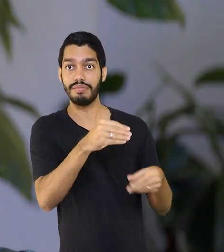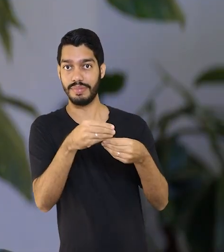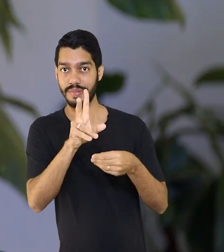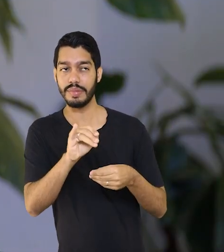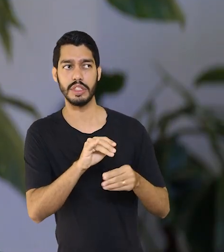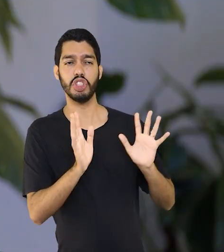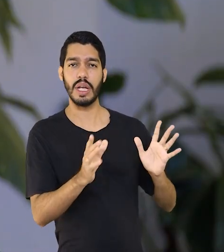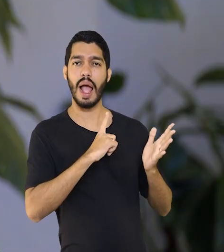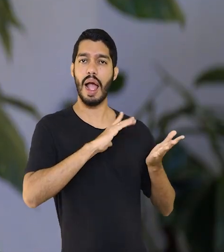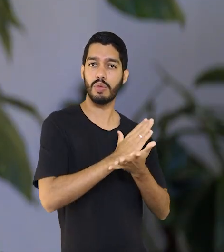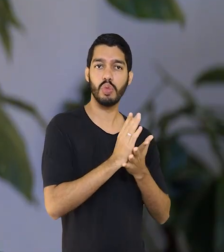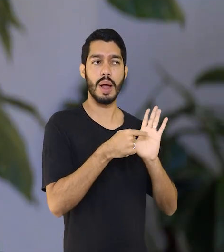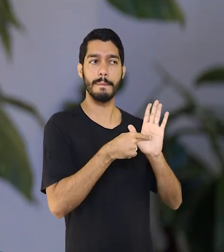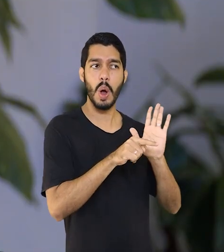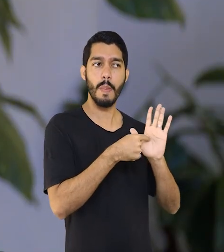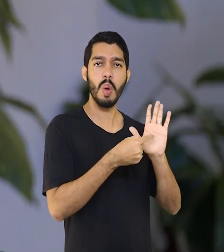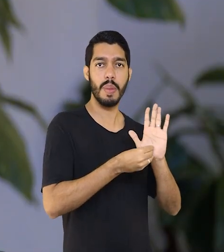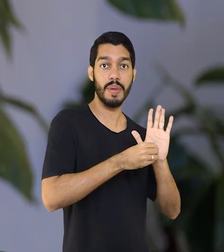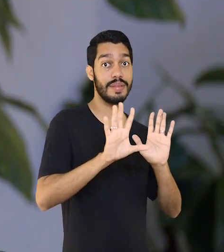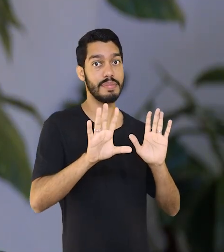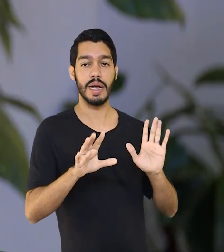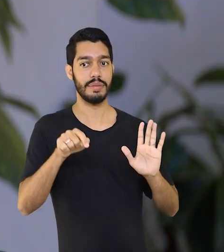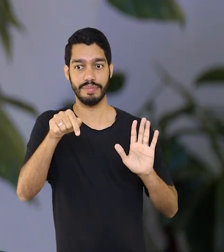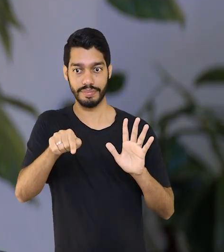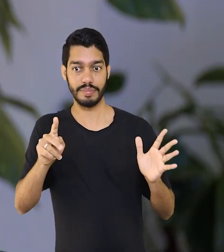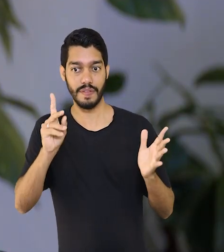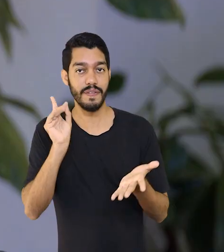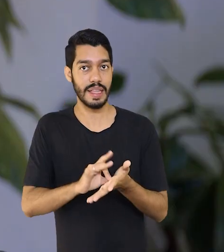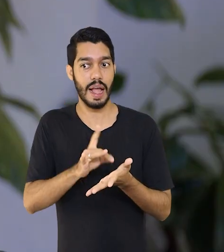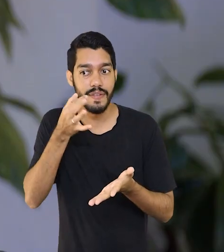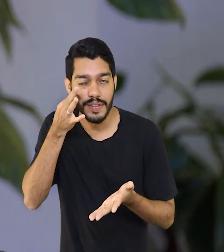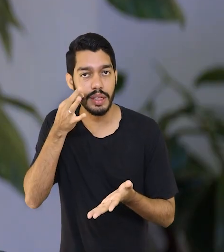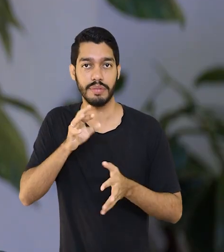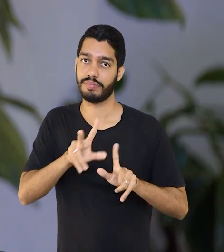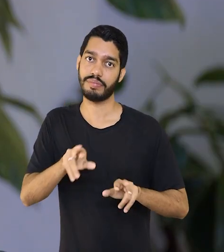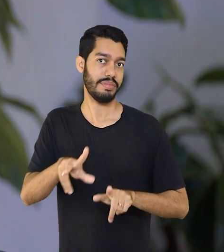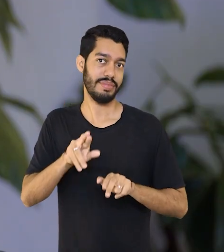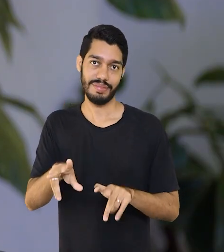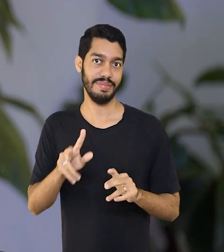eram apontadas e tal, mas nada a ver com o que aconteceu.